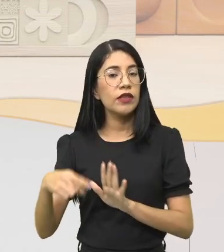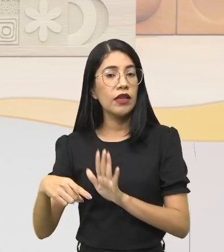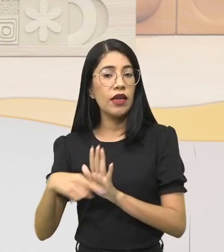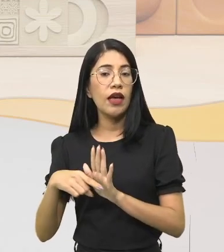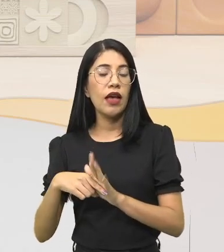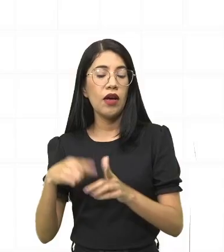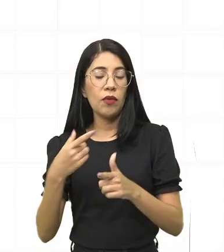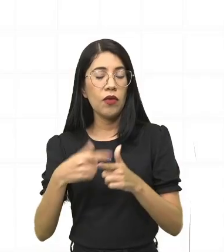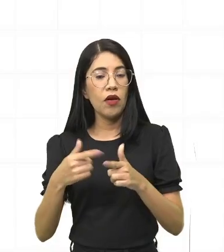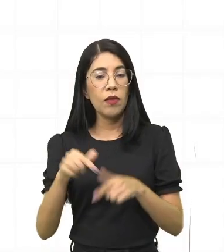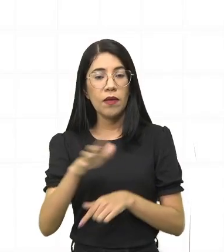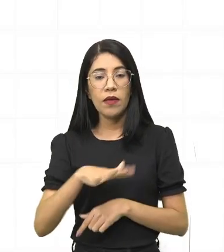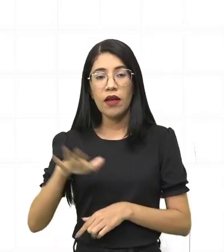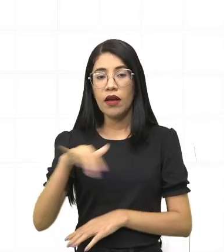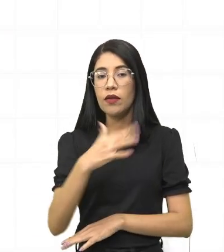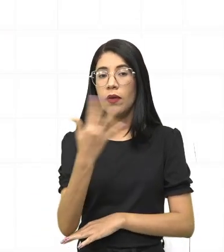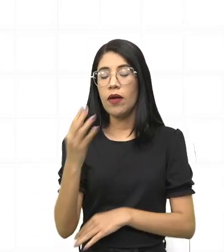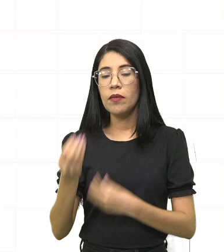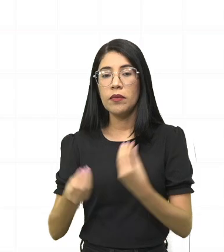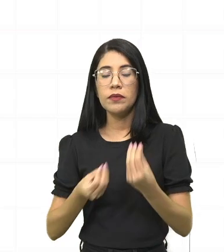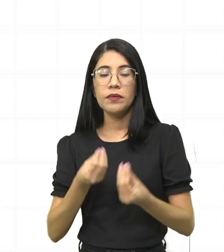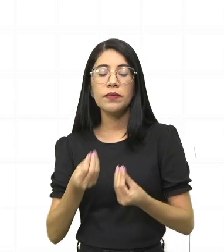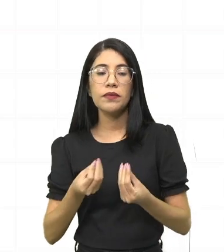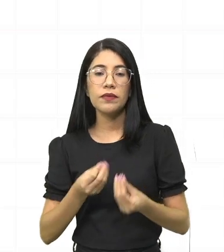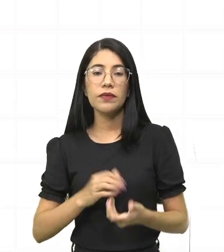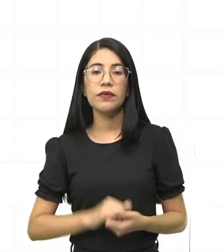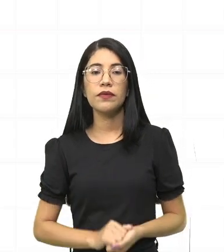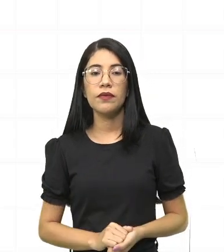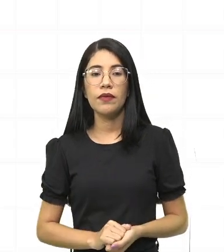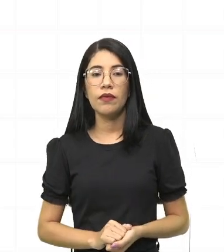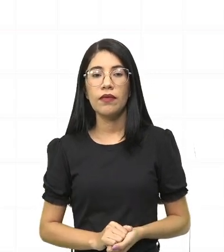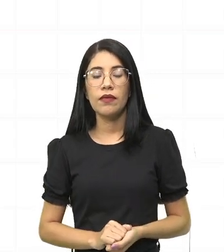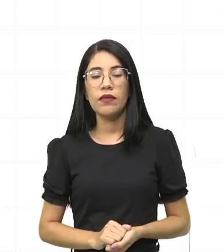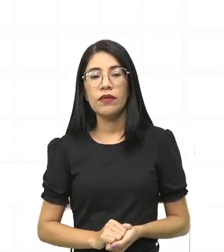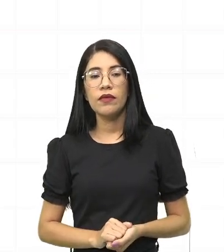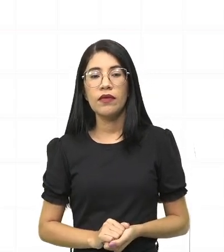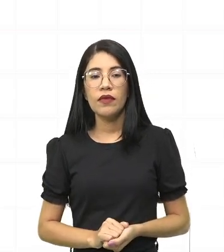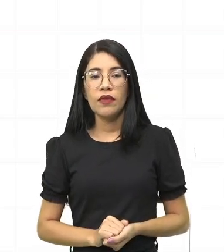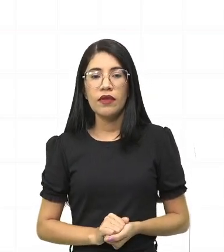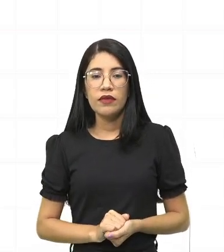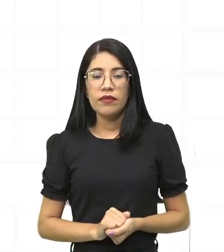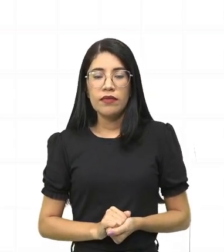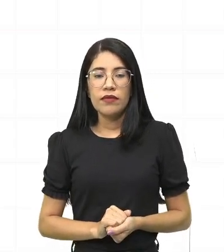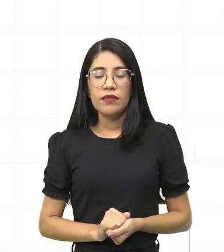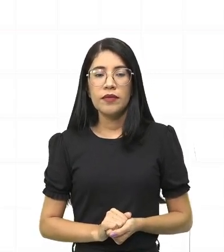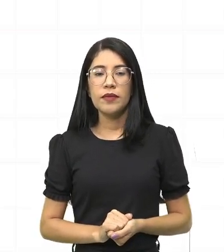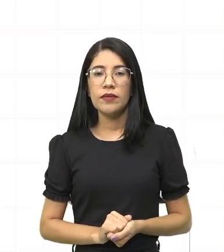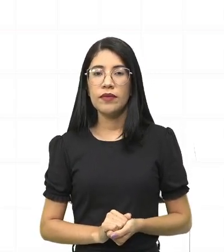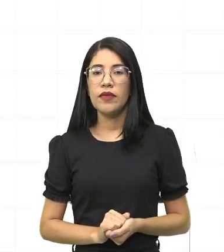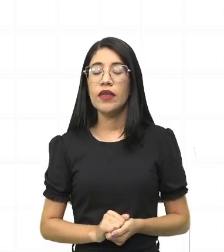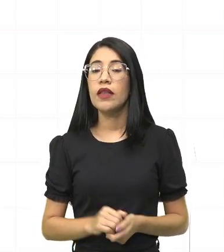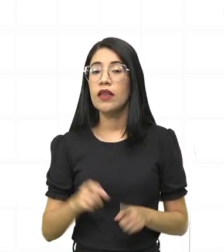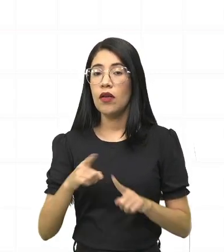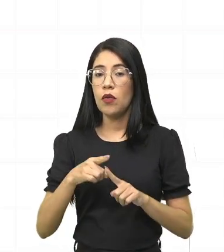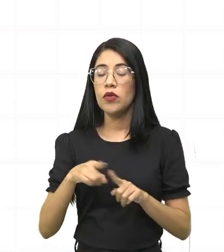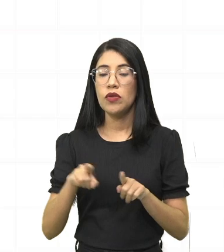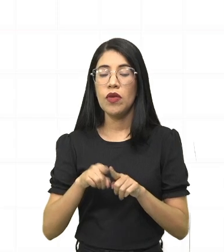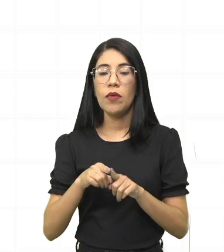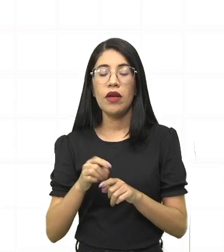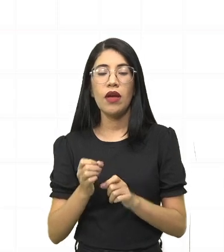impactos ambientais, né, decorrentes da energia das marés. tá? Ela é uma fonte de